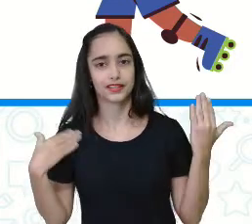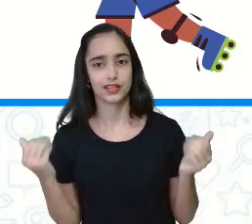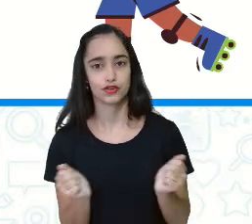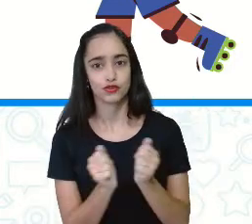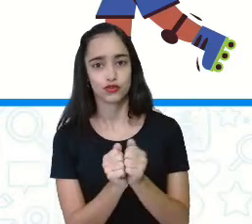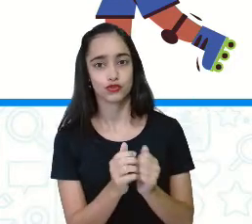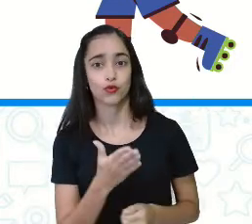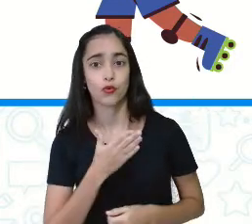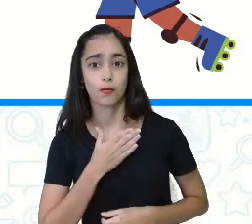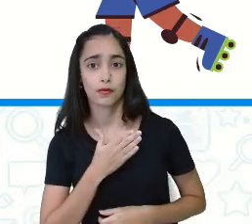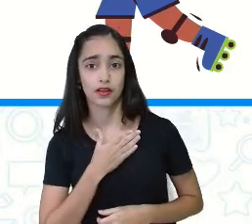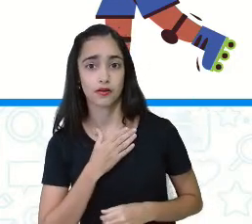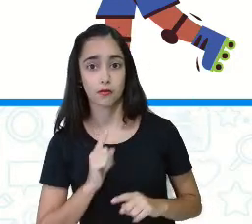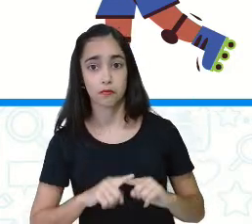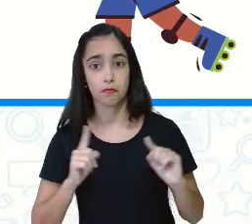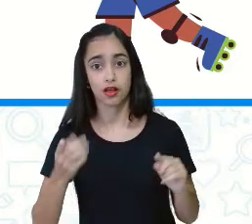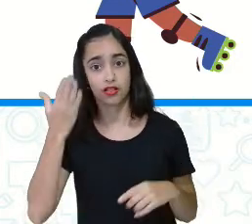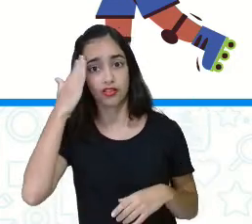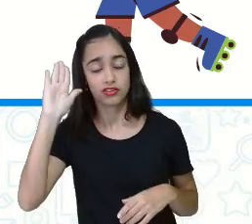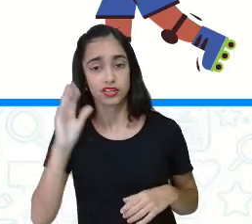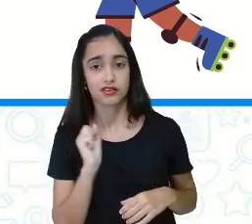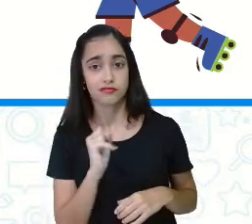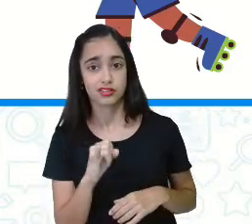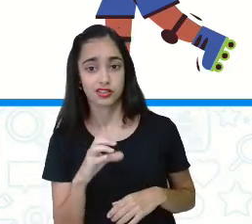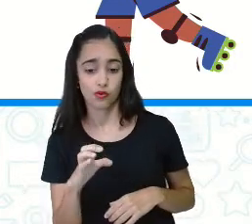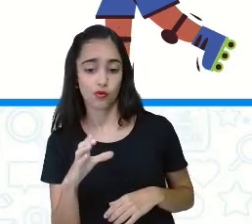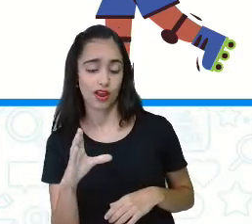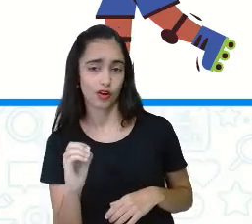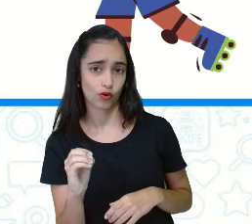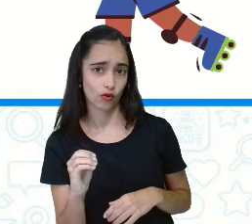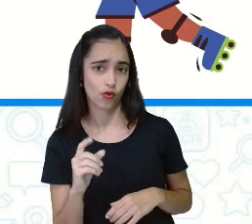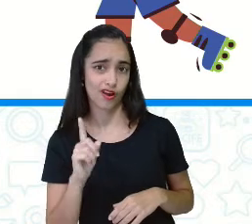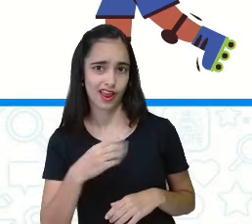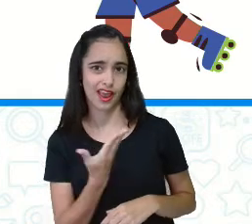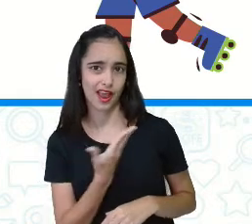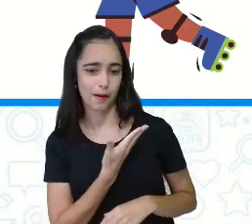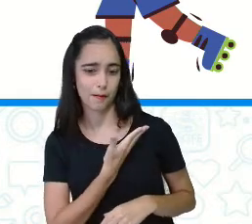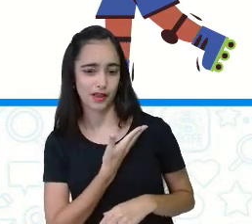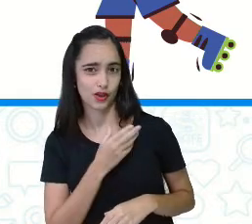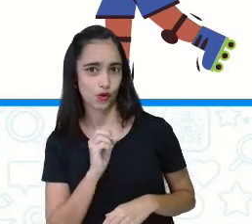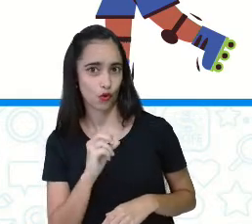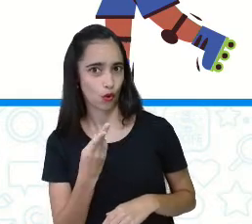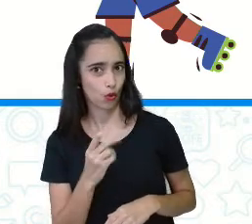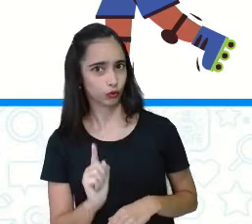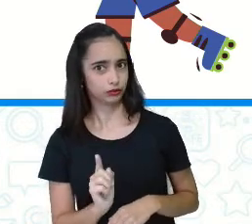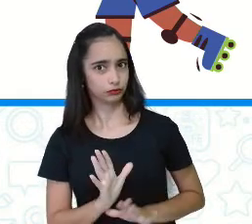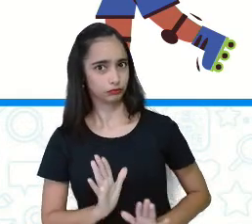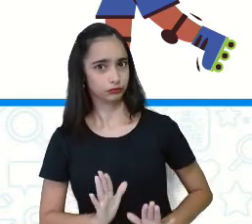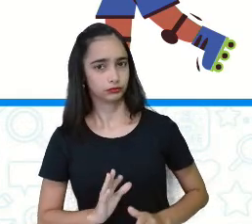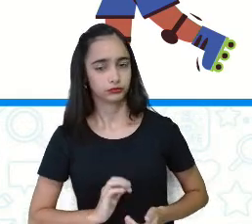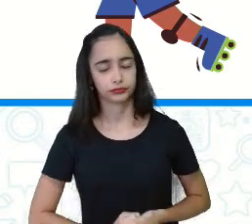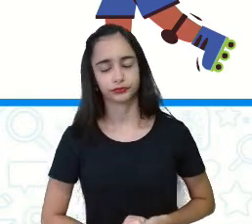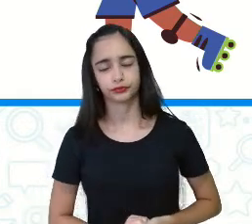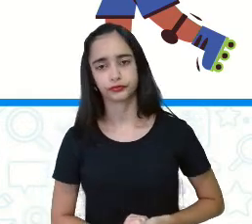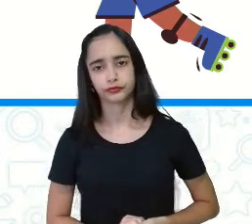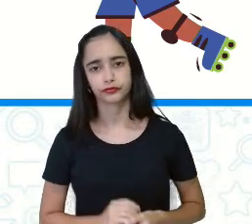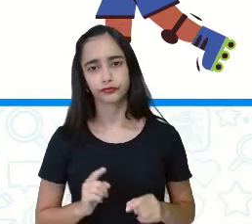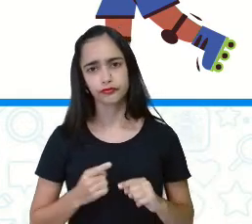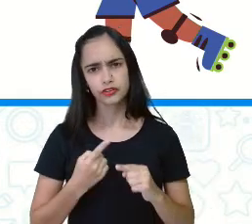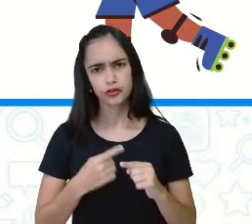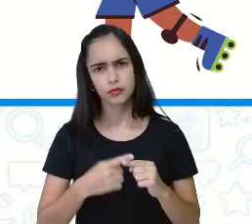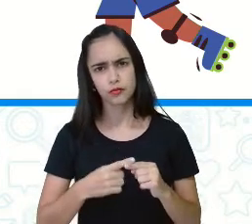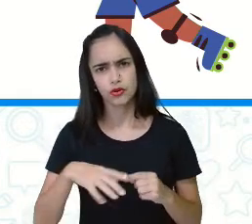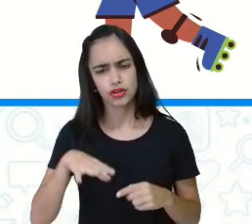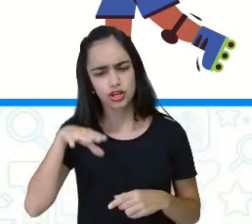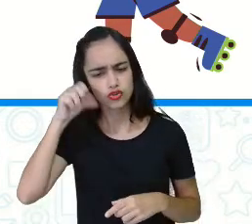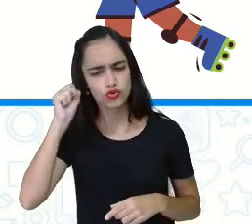mas não sabe se o eco é amigo ou inimigo, pois só lhe ouve